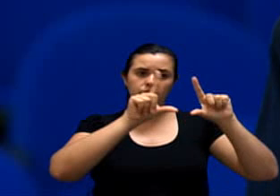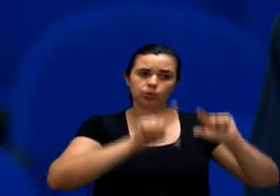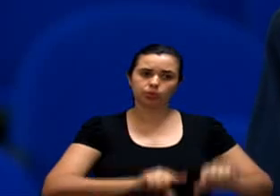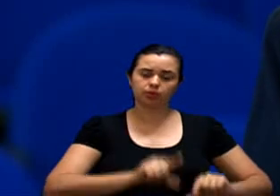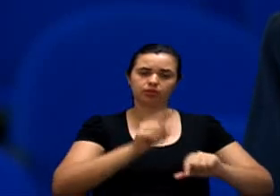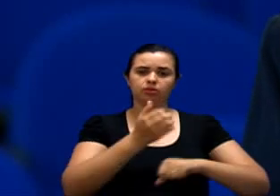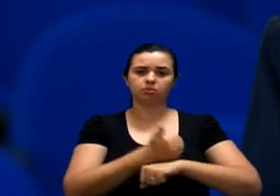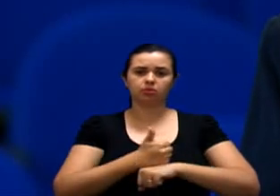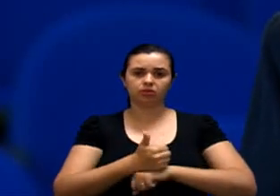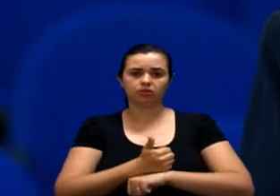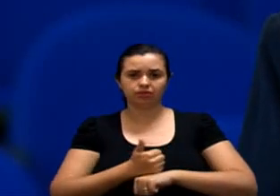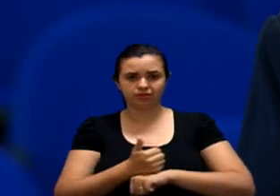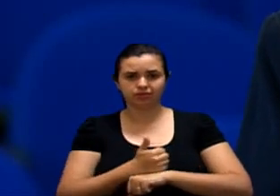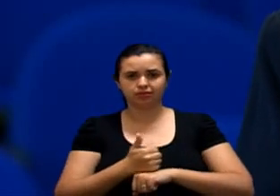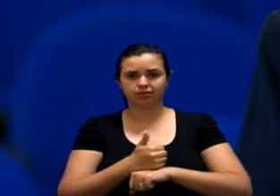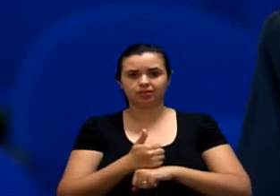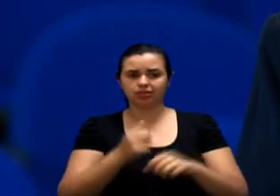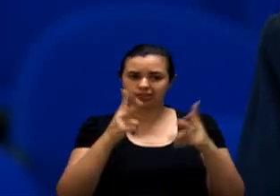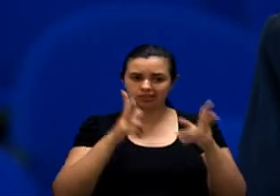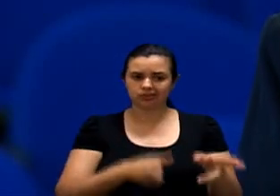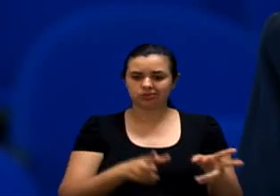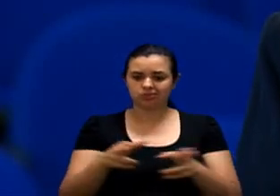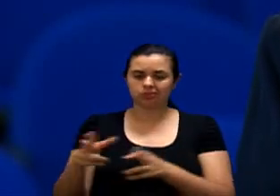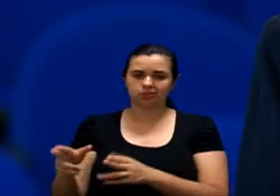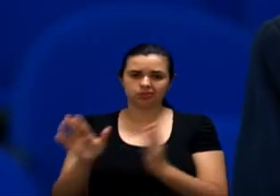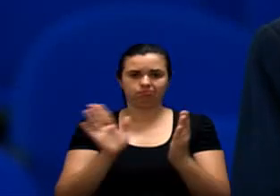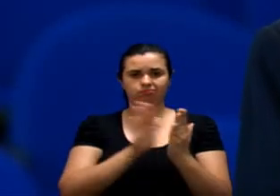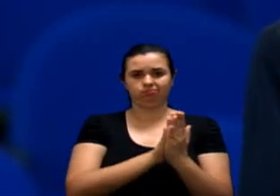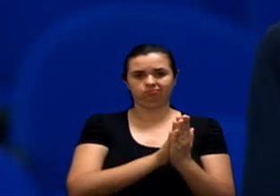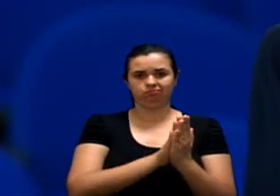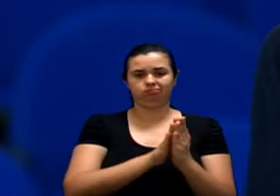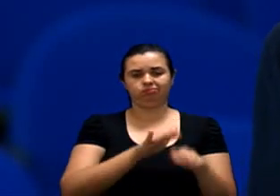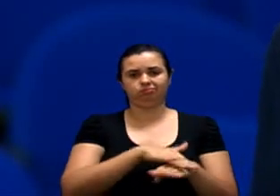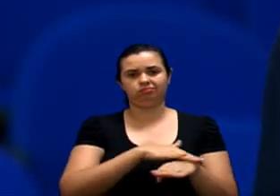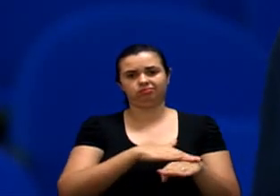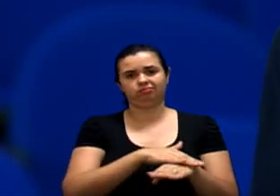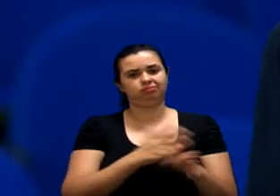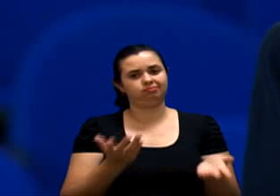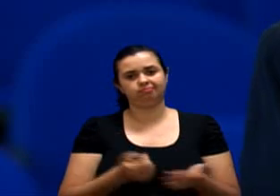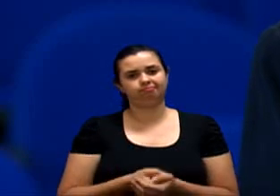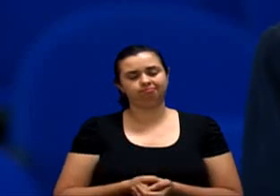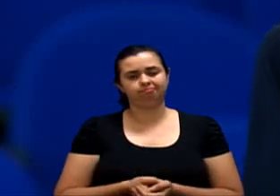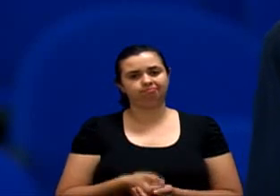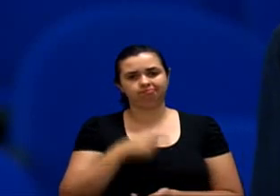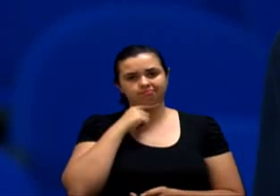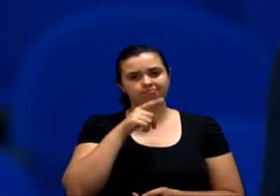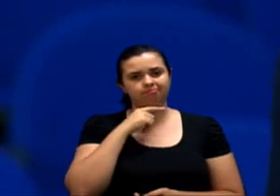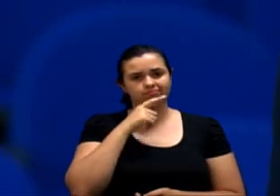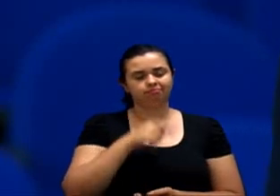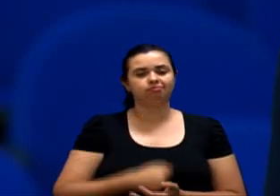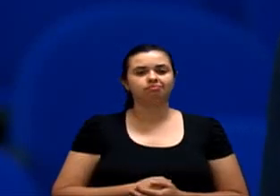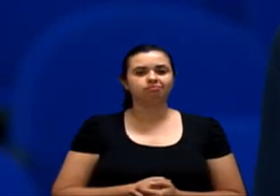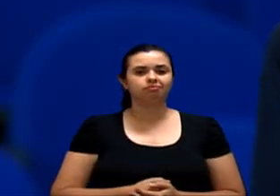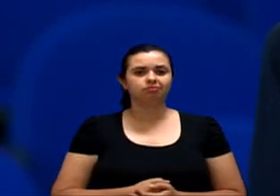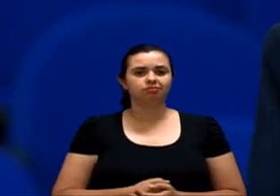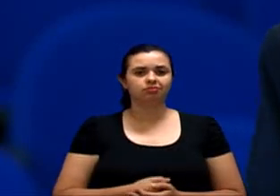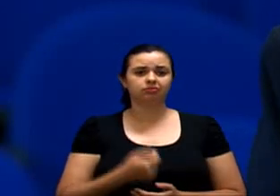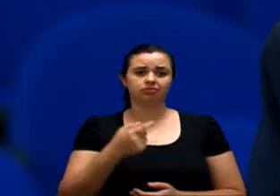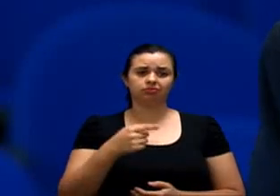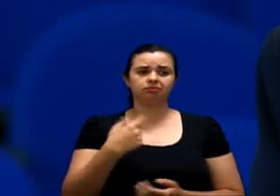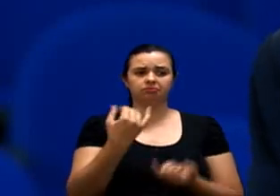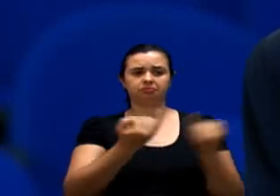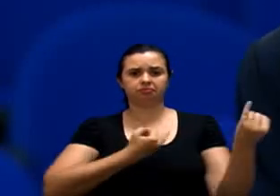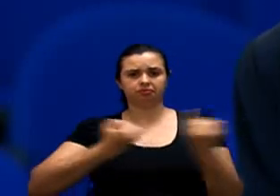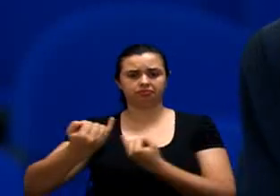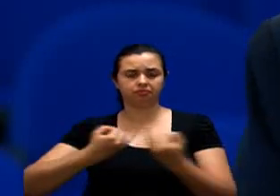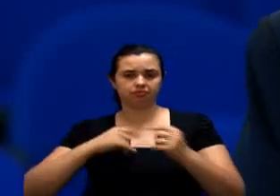atenda com a mesma qualidade? O senhor mesmo disse, eu não recebo nenhuma reclamação de pessoas, por